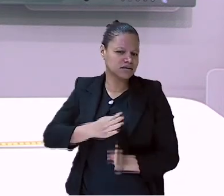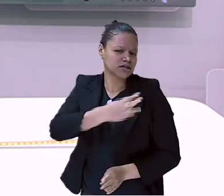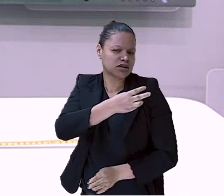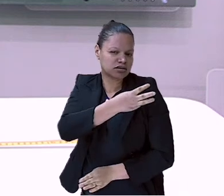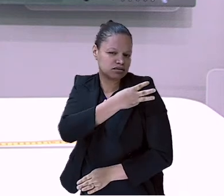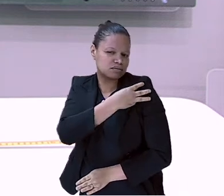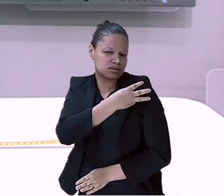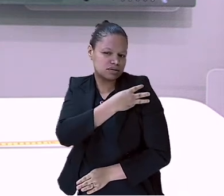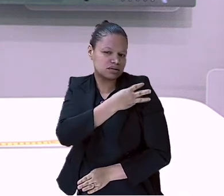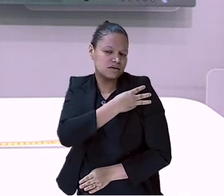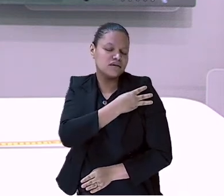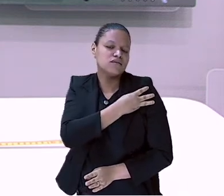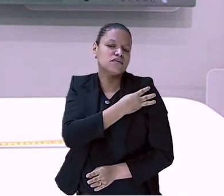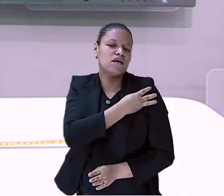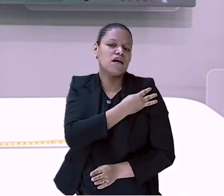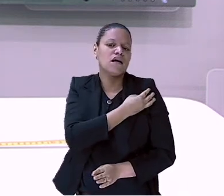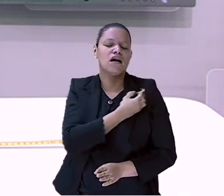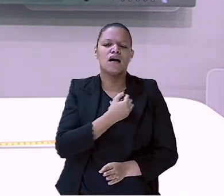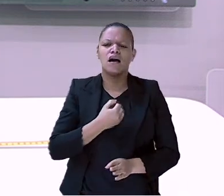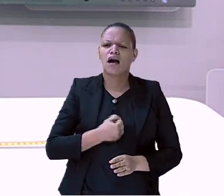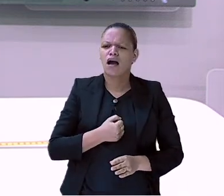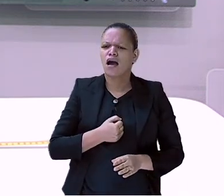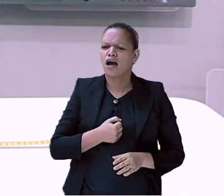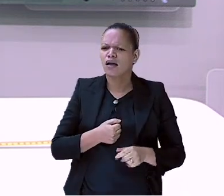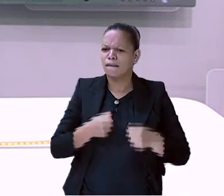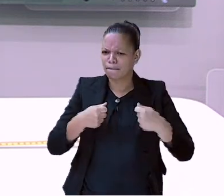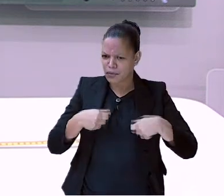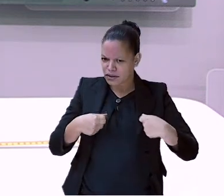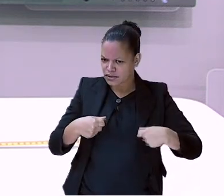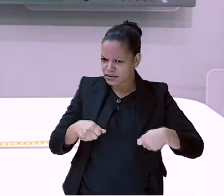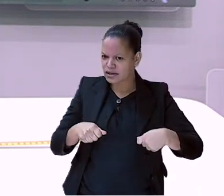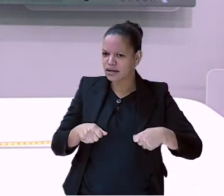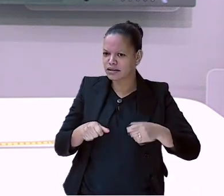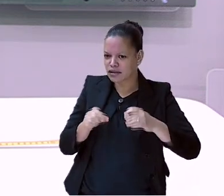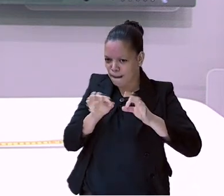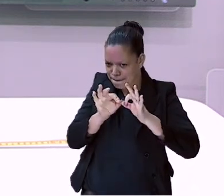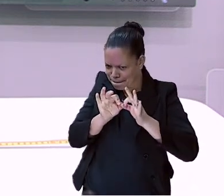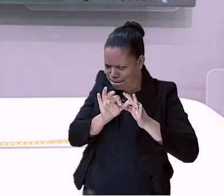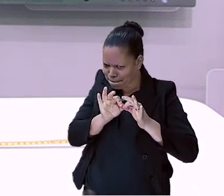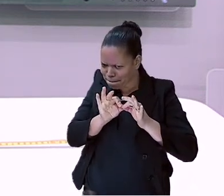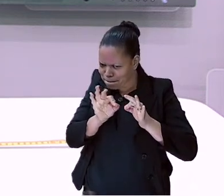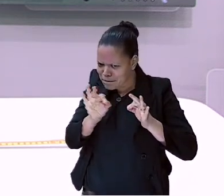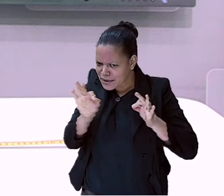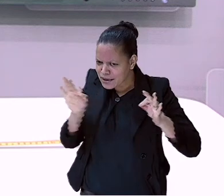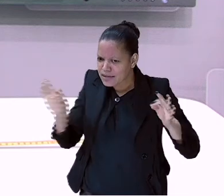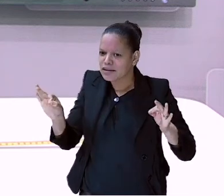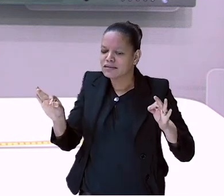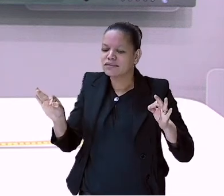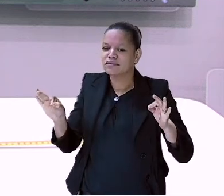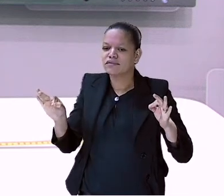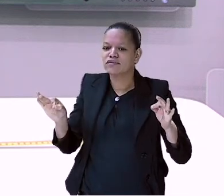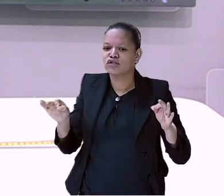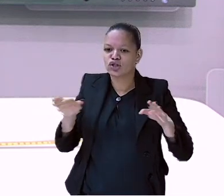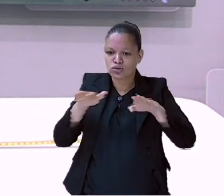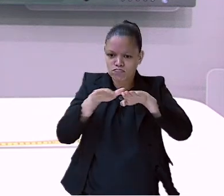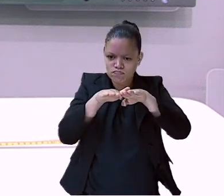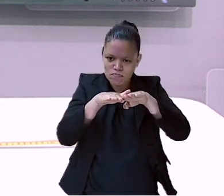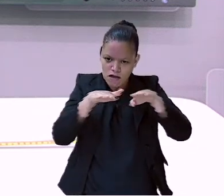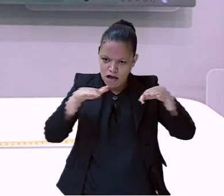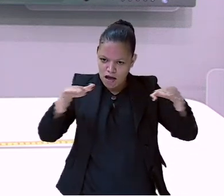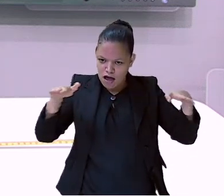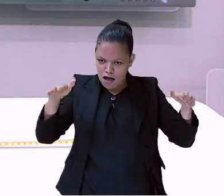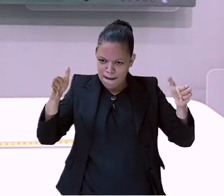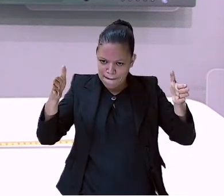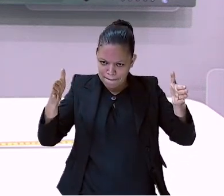seu filho, medir a mesma mesa, tá? Mas você com o seu palmo e o seu filho